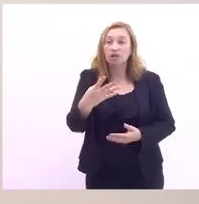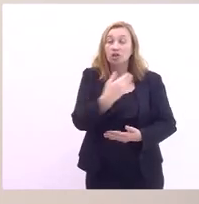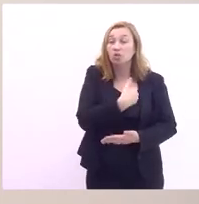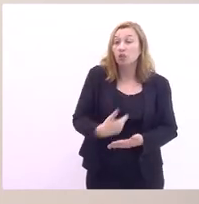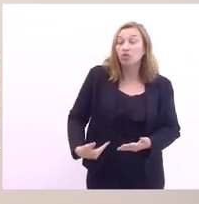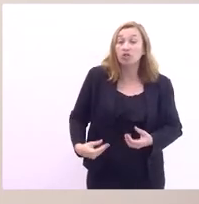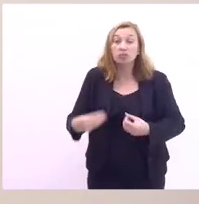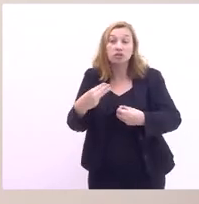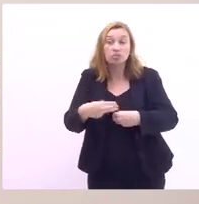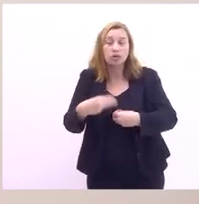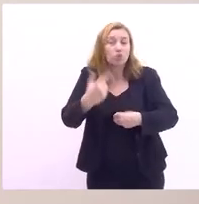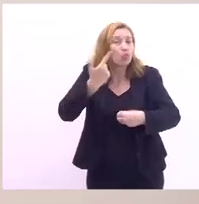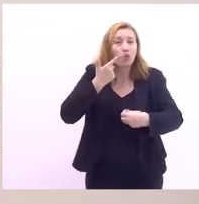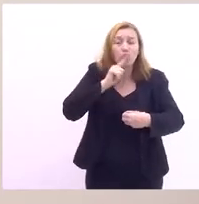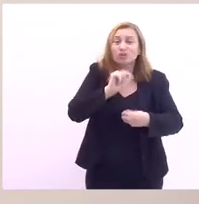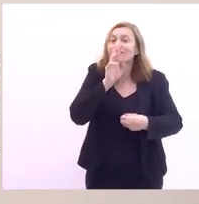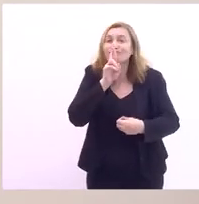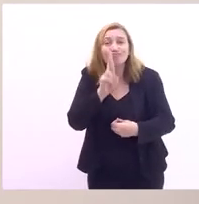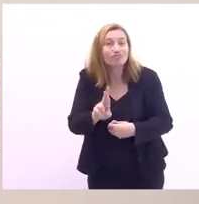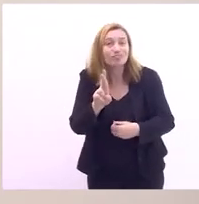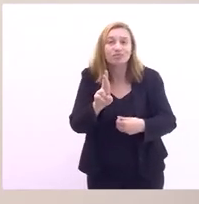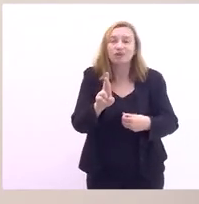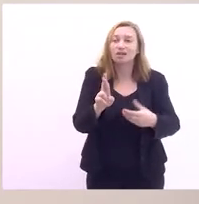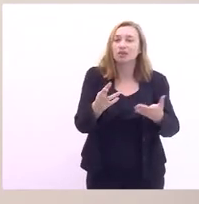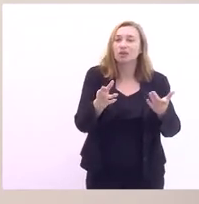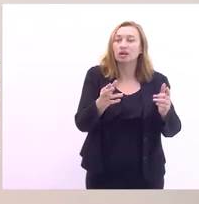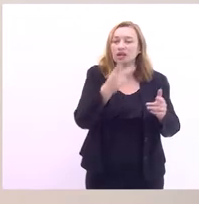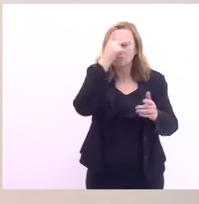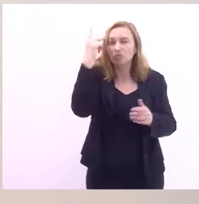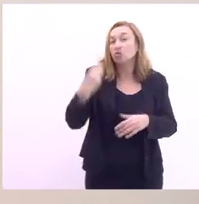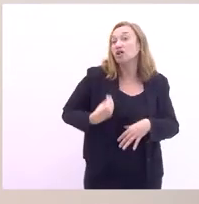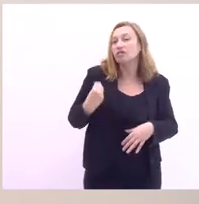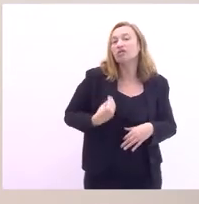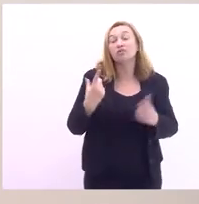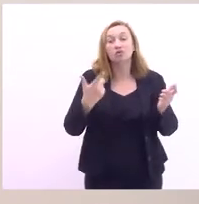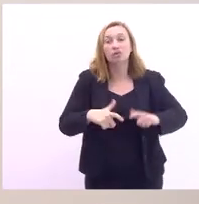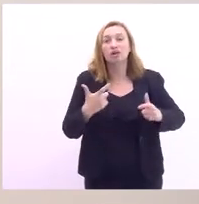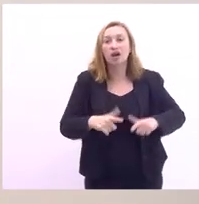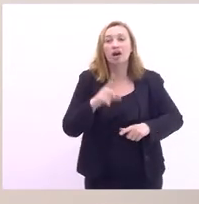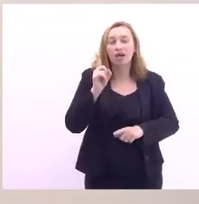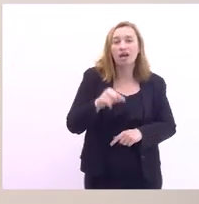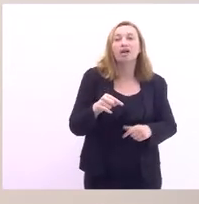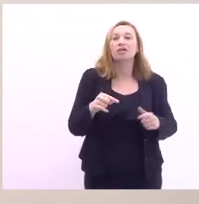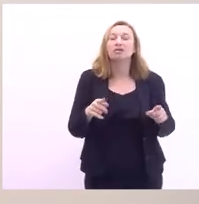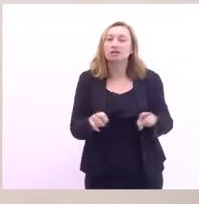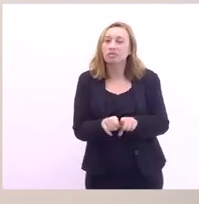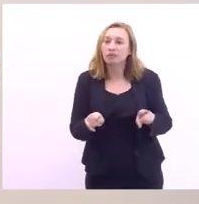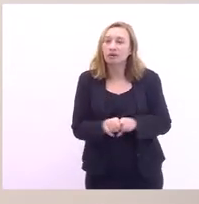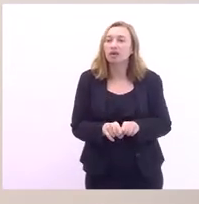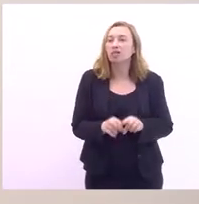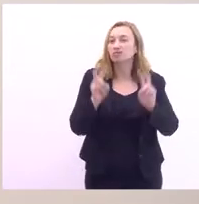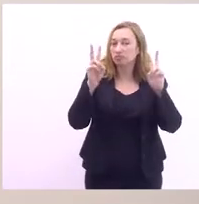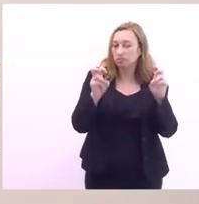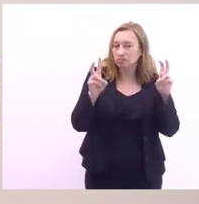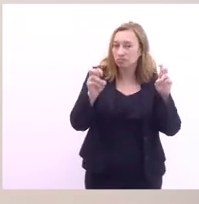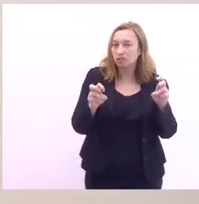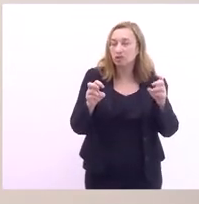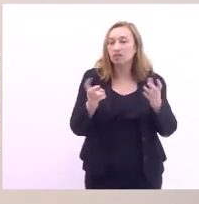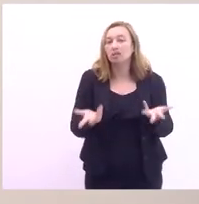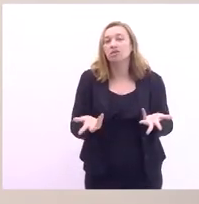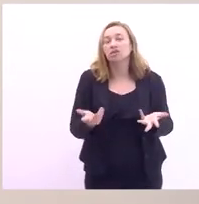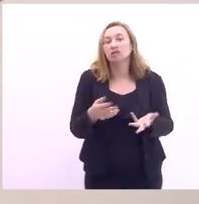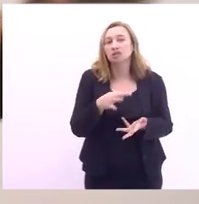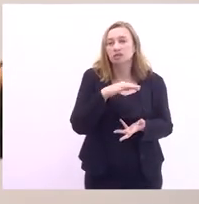municipal não consegue dar resposta aos seus munícipes. Então, esse é um ponto também que tem causado um desgaste enorme.